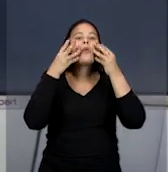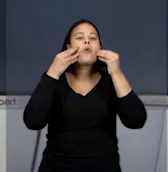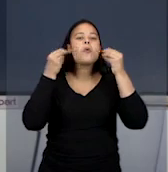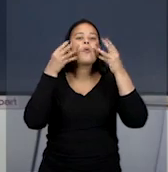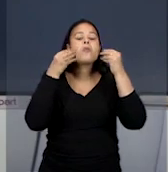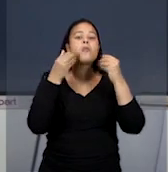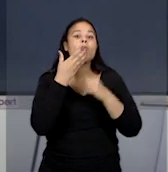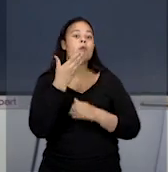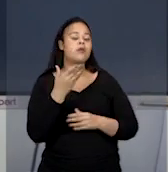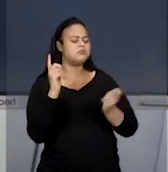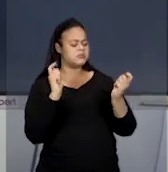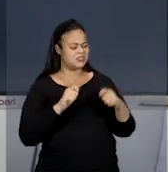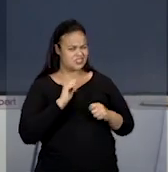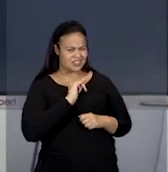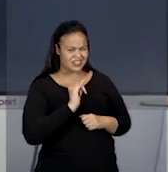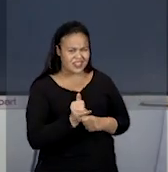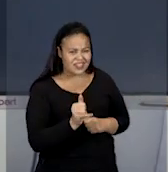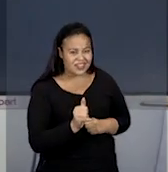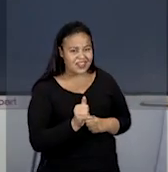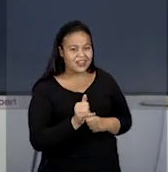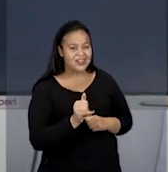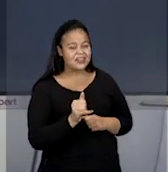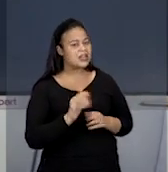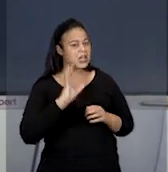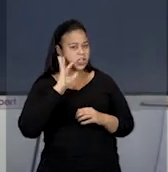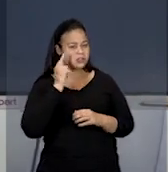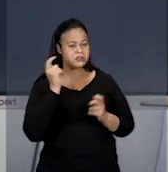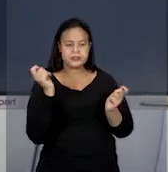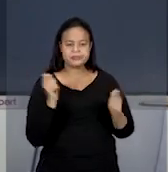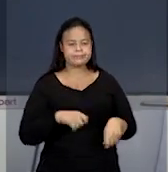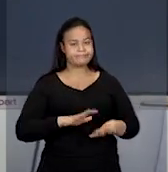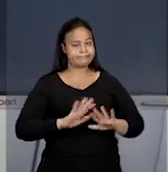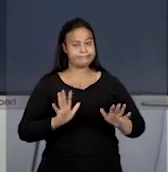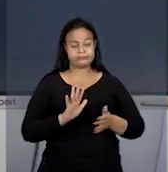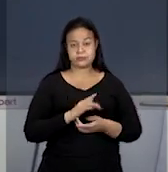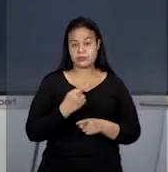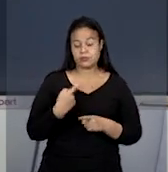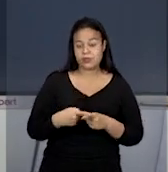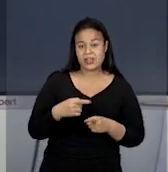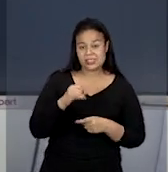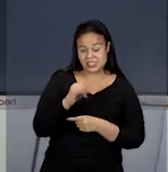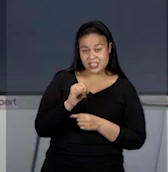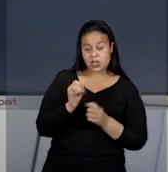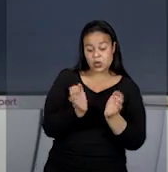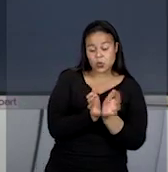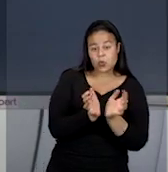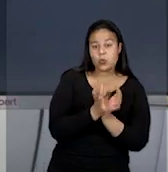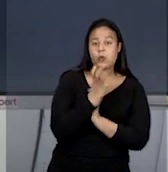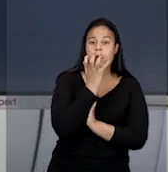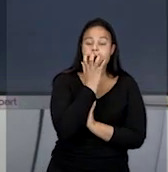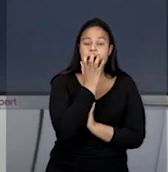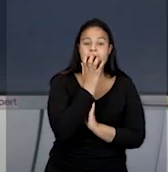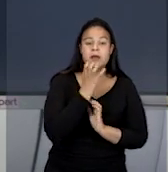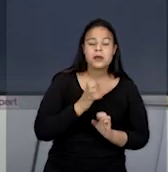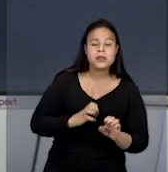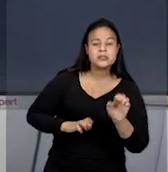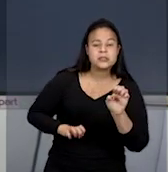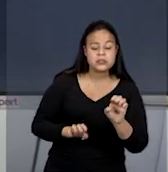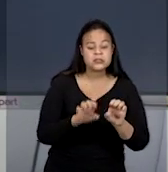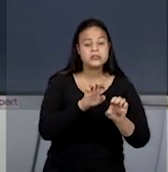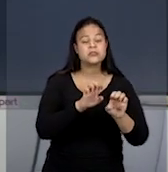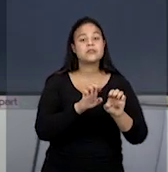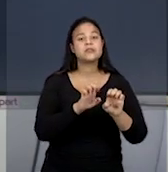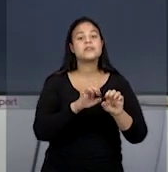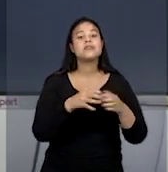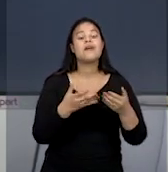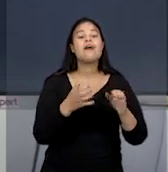nem precisa de falar, nem precisa da gente resolver. Porque se o indivíduo ele possui os alelos Ezinho, Ezinho, ele já